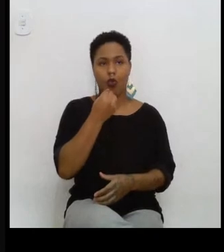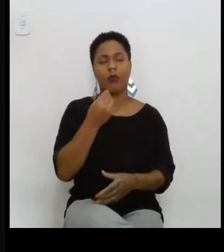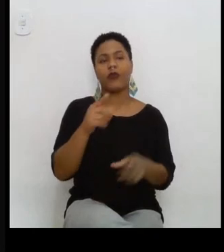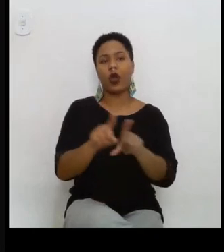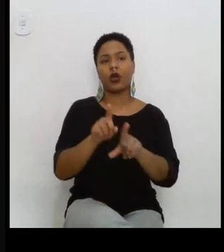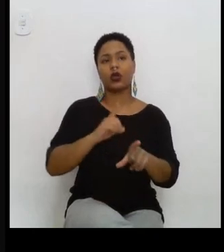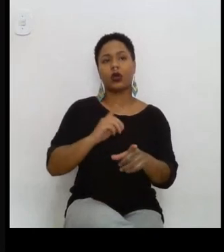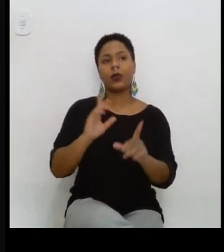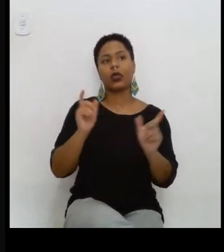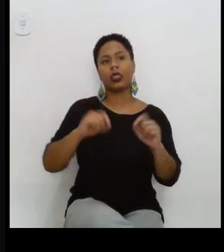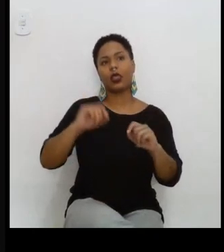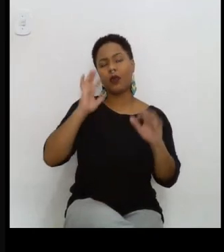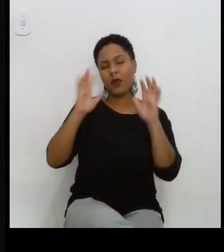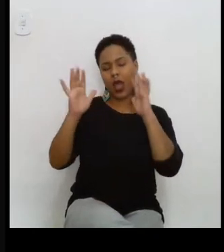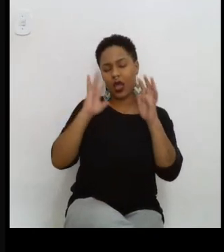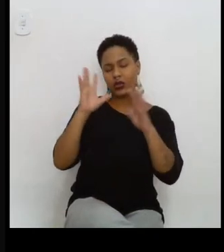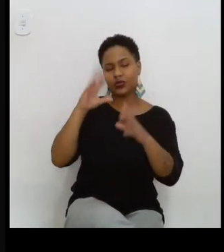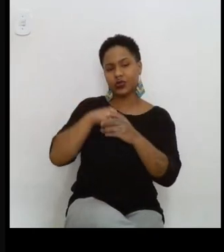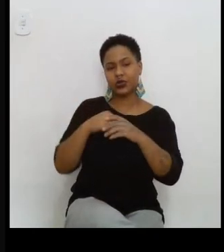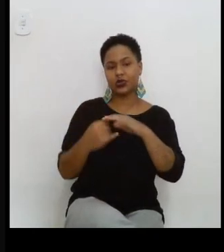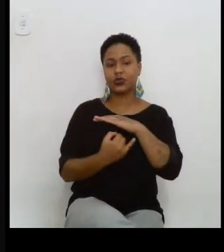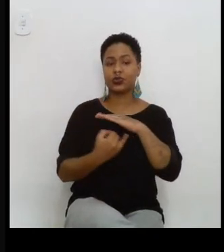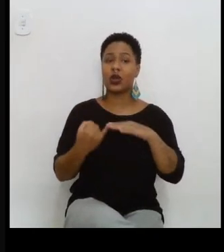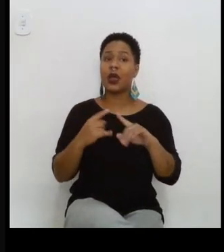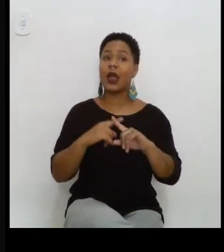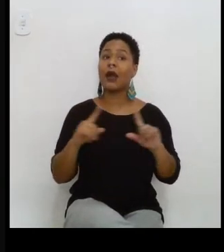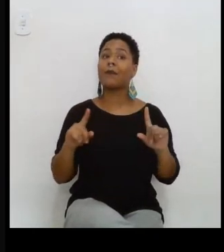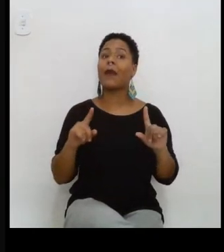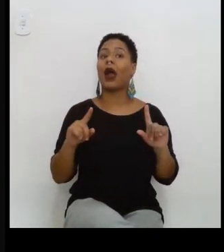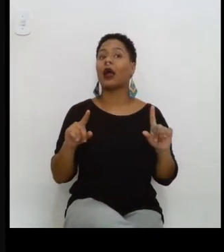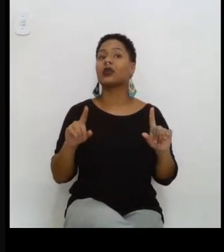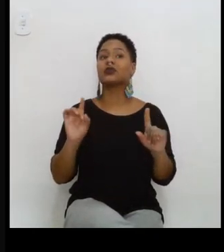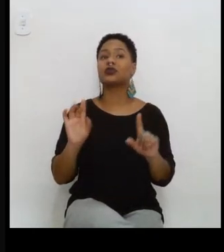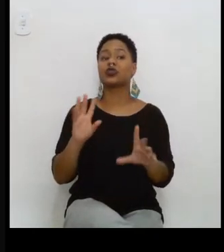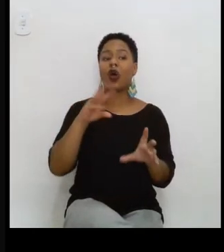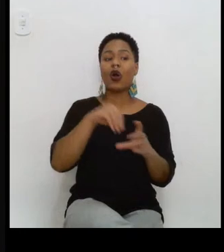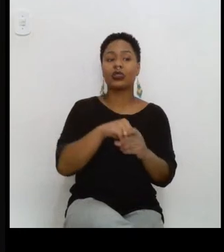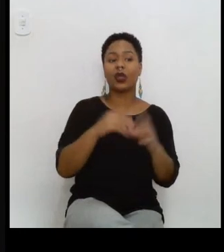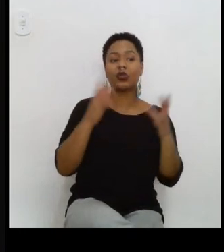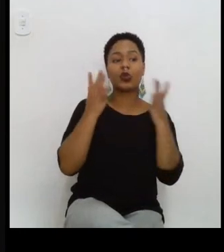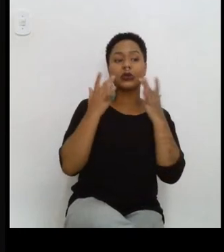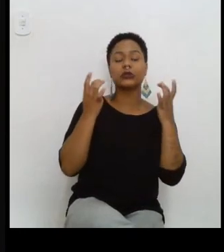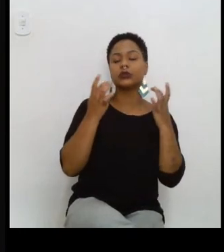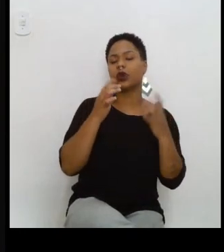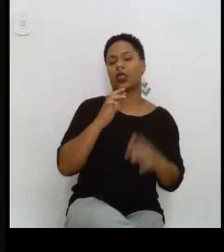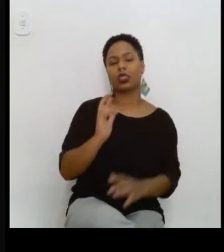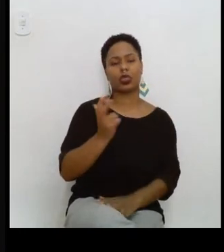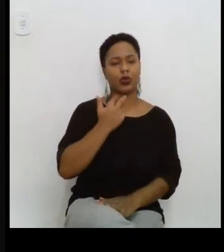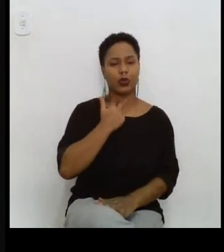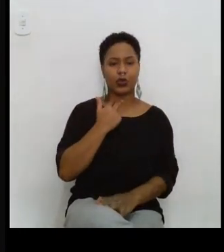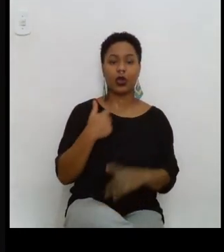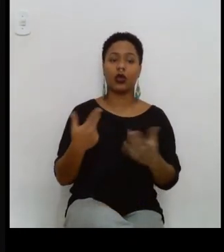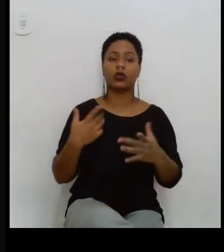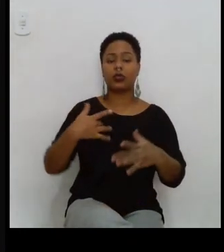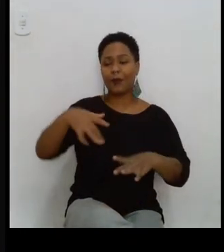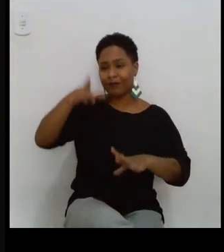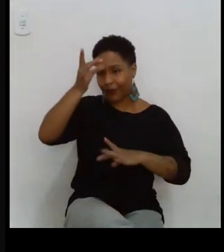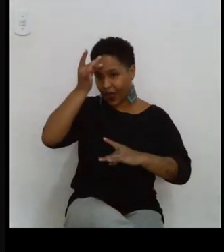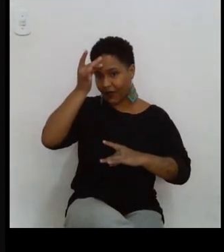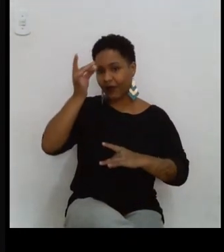Imaginário instituinte Mas acontece que ela não cabe dentro do espetáculo né assim então essa perfume atividade